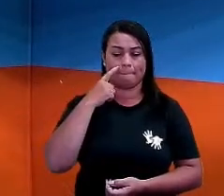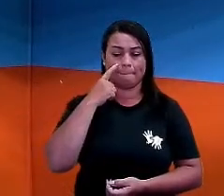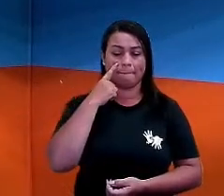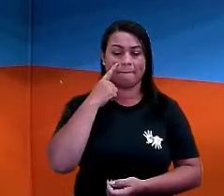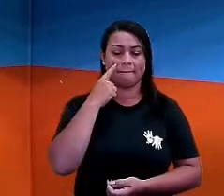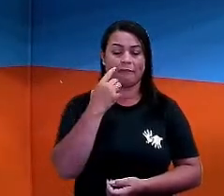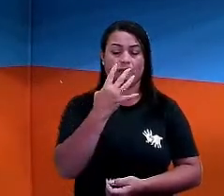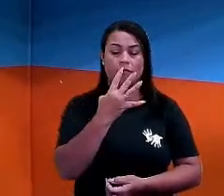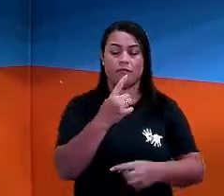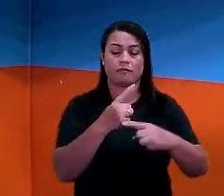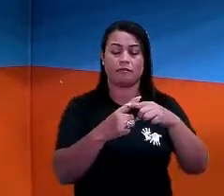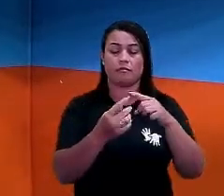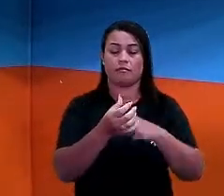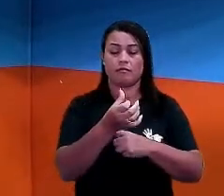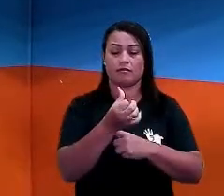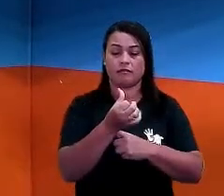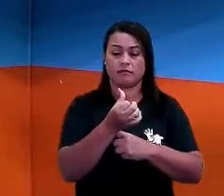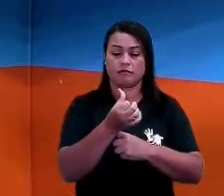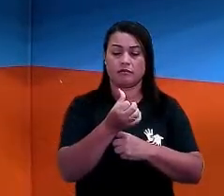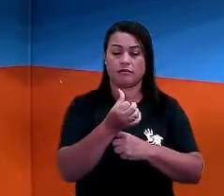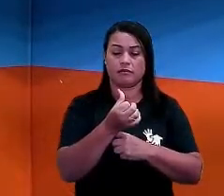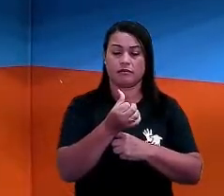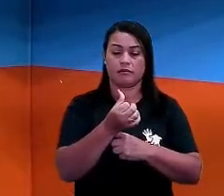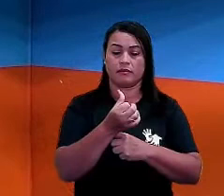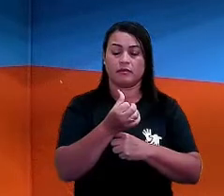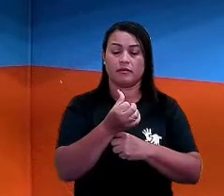boto 4 vezes 6